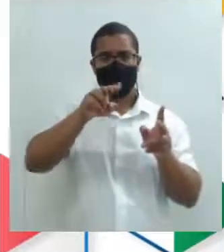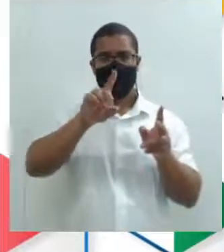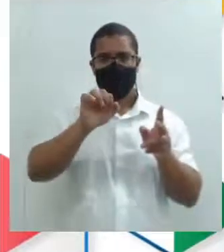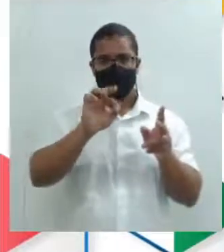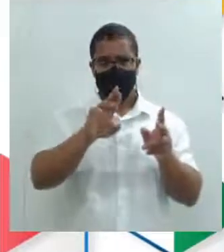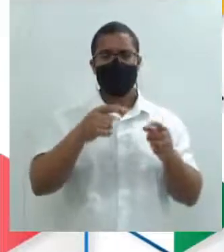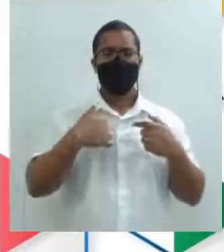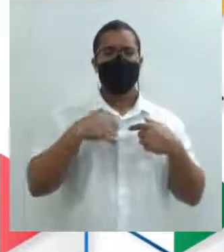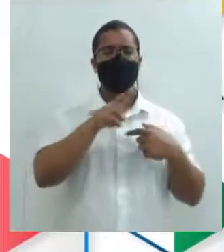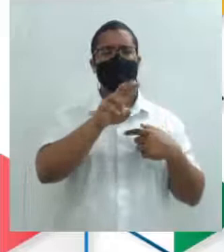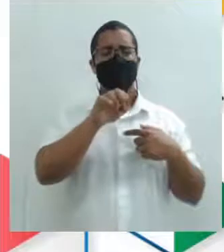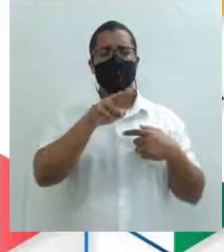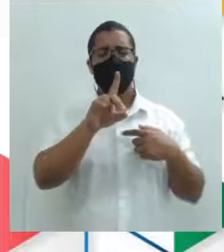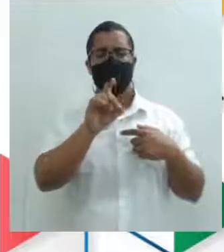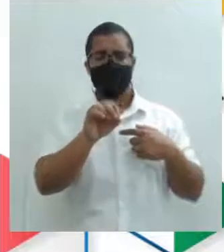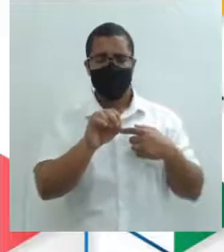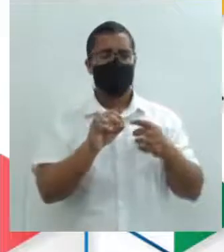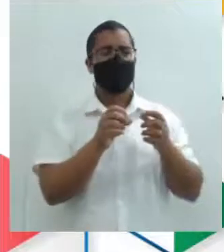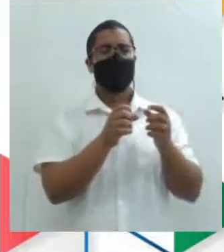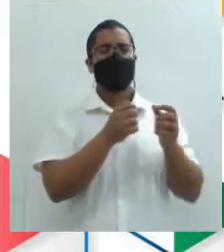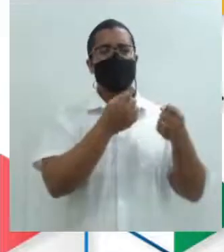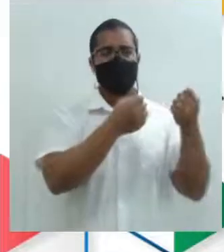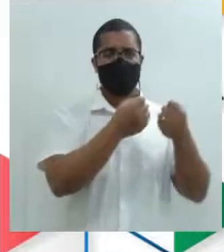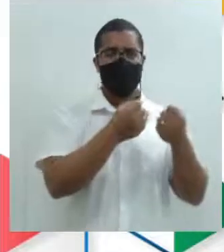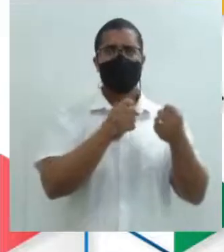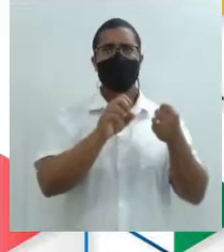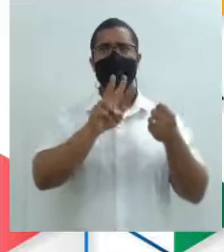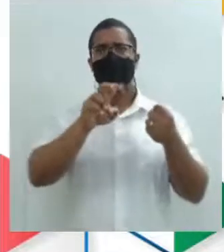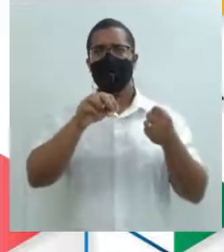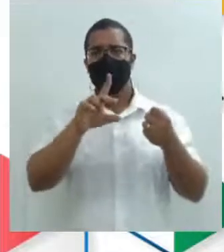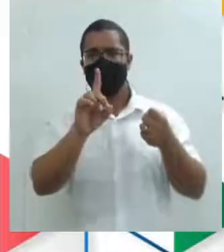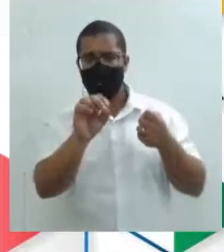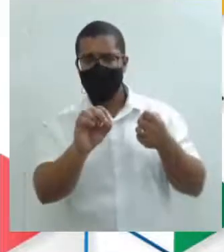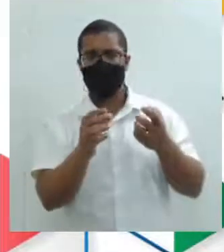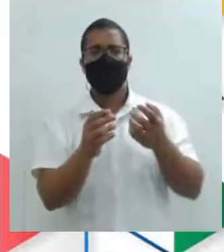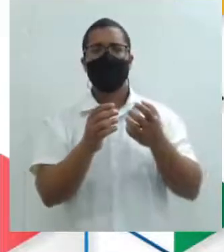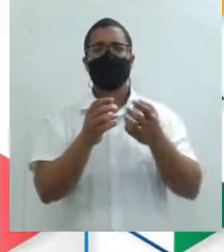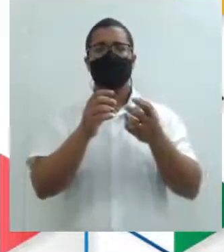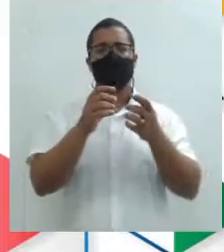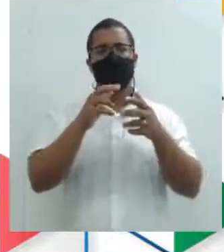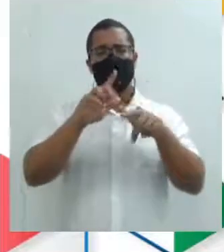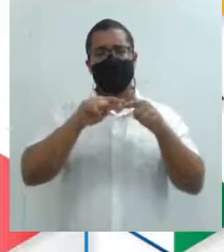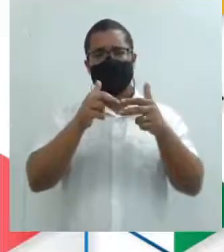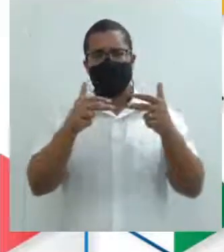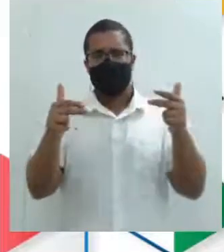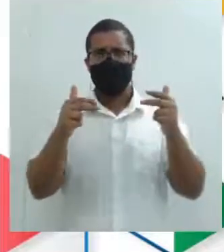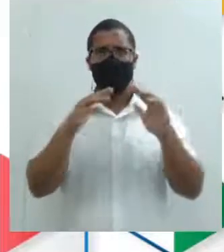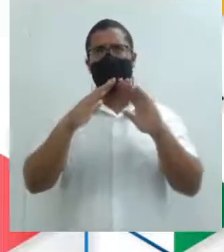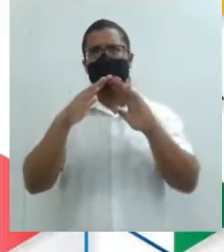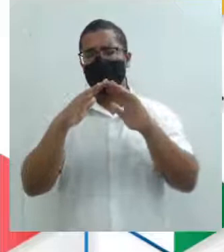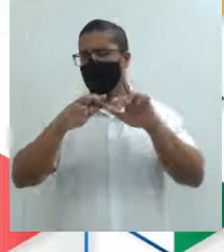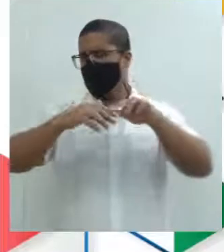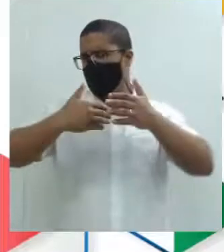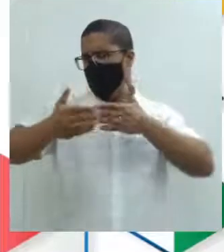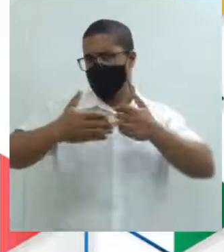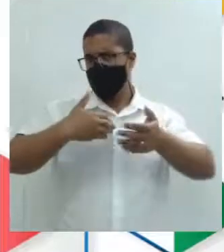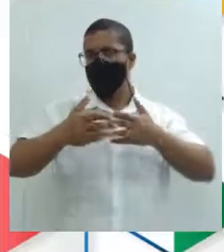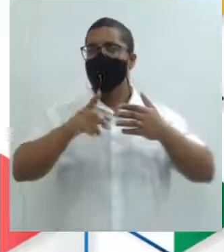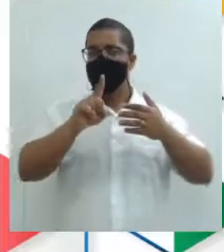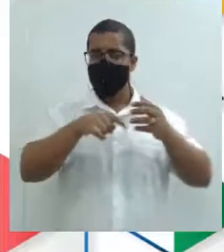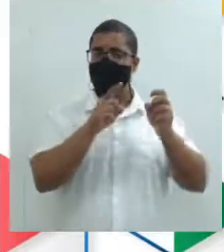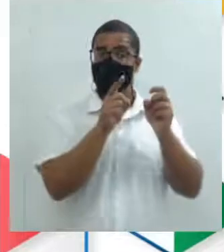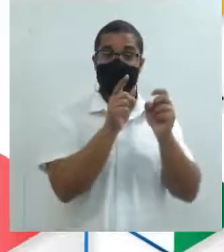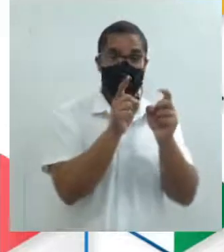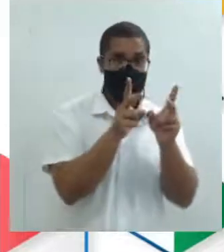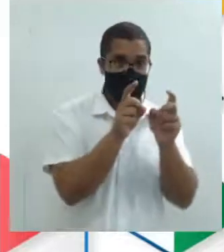vendo carro, eu vendo uma casa, eu vendo um objeto, o vender mesmo, certo?